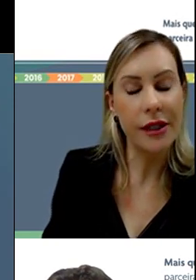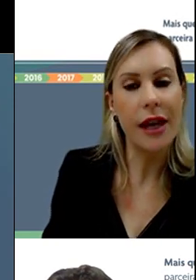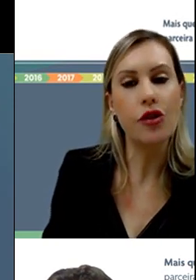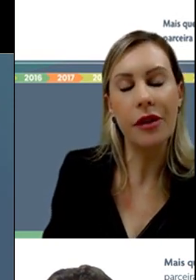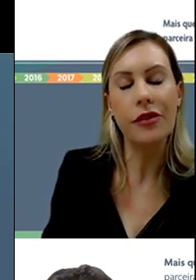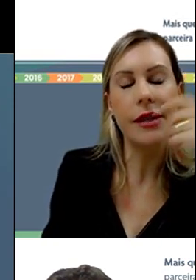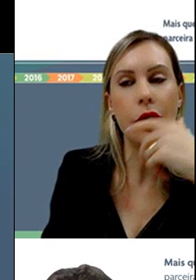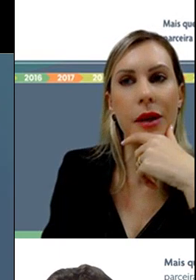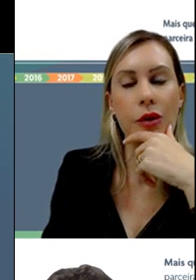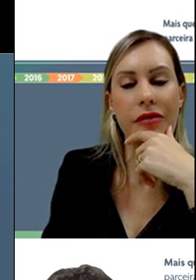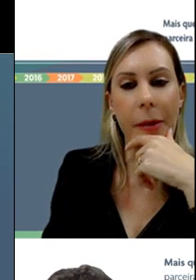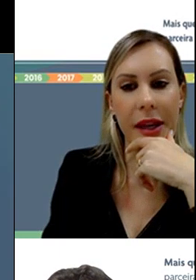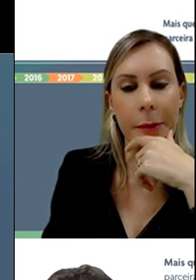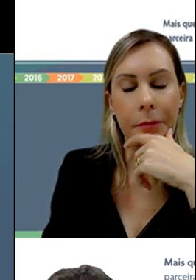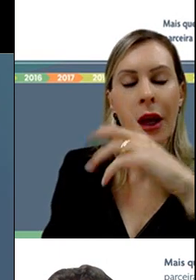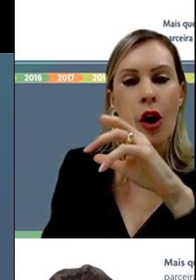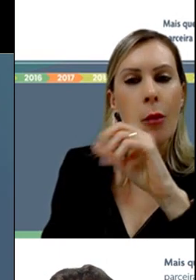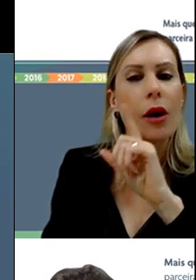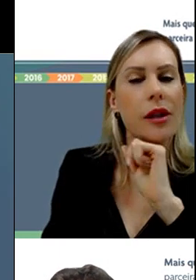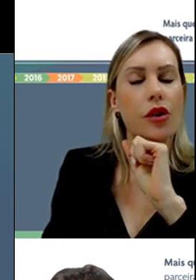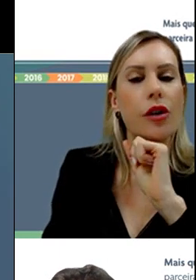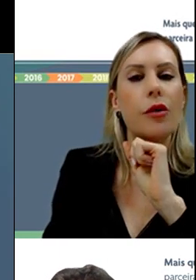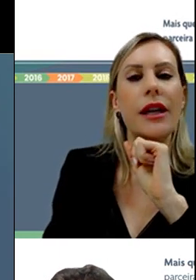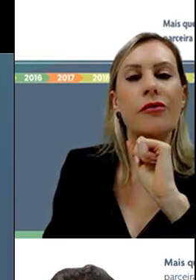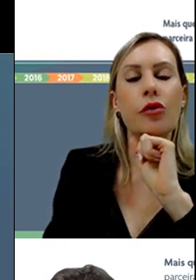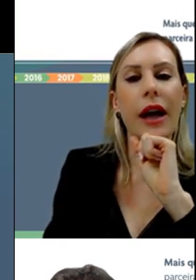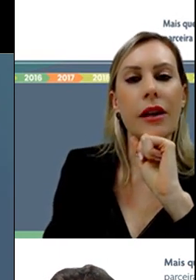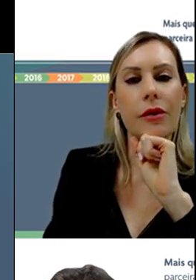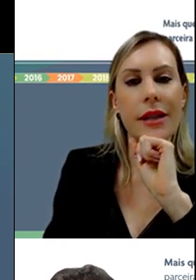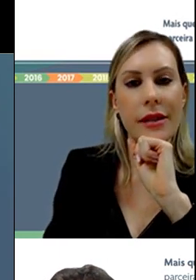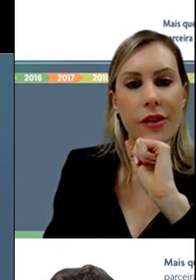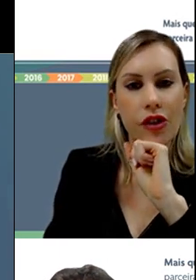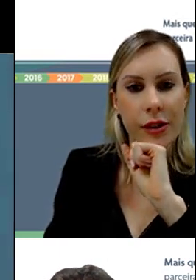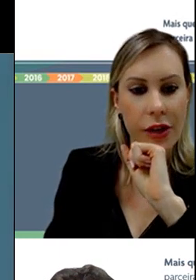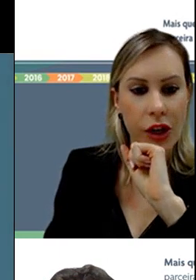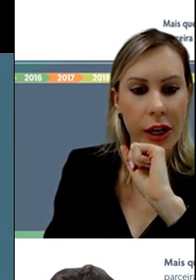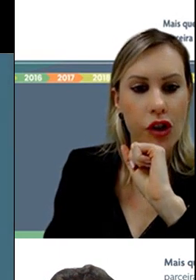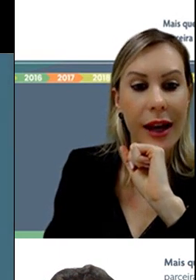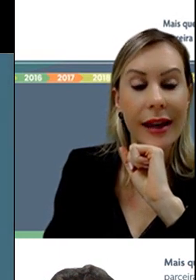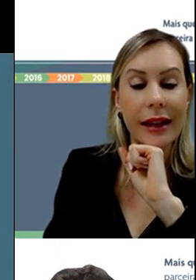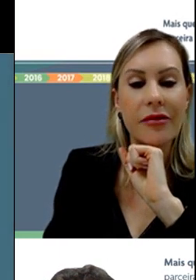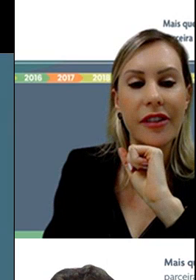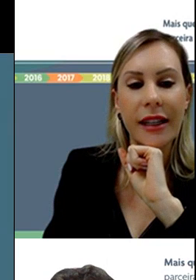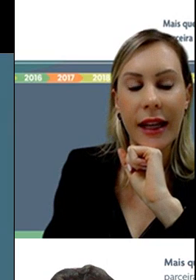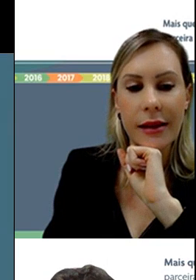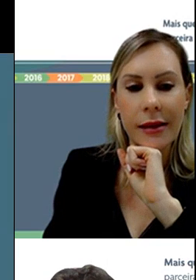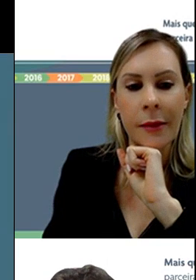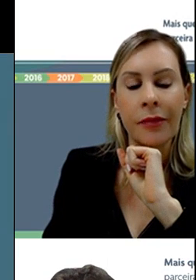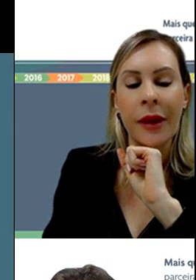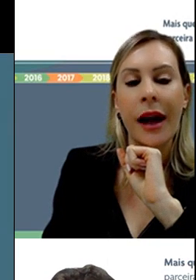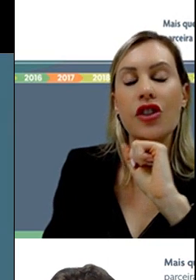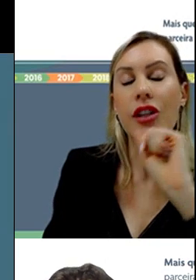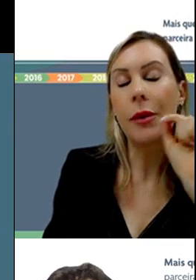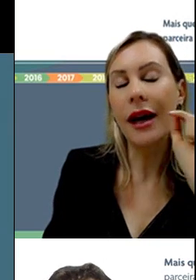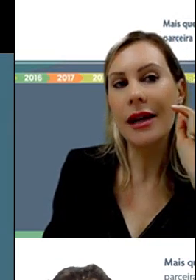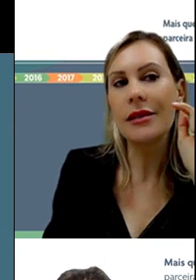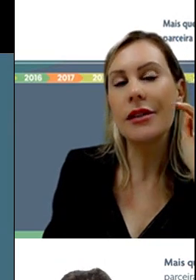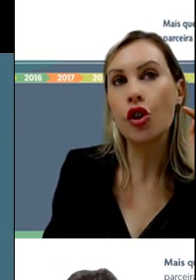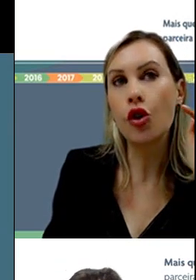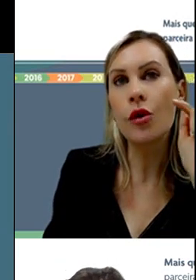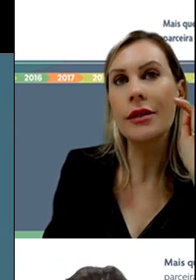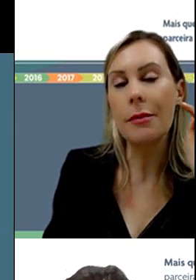seja suficiente para você ou para sua família. Uma coisa só que eu queria voltar, que eu esqueci de dizer, gente, que aqui na invalidez, a gente tem